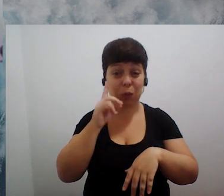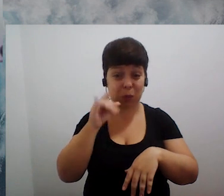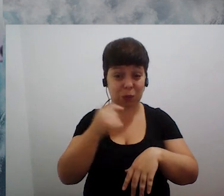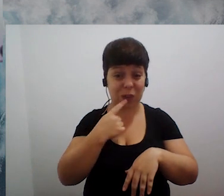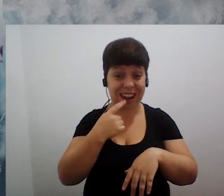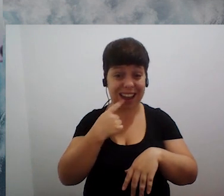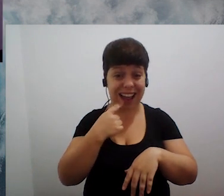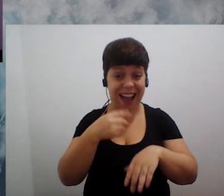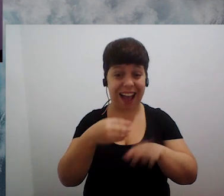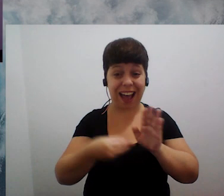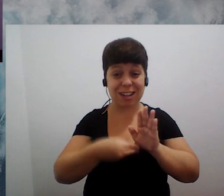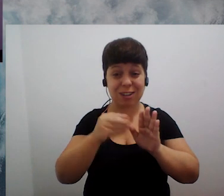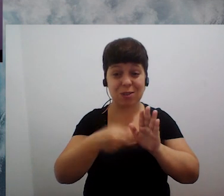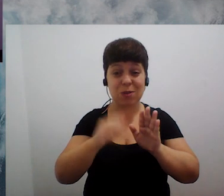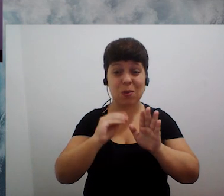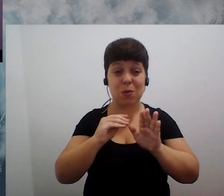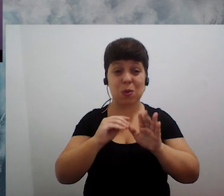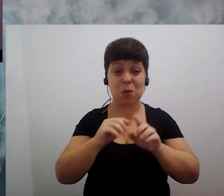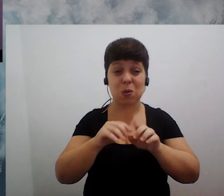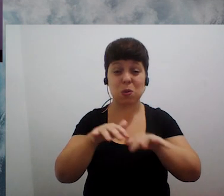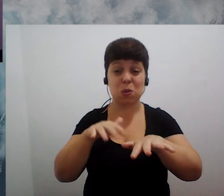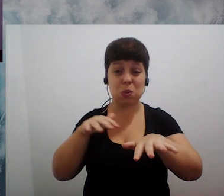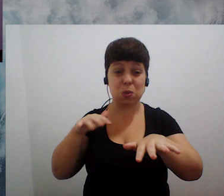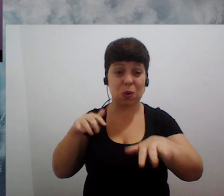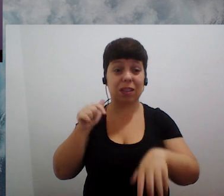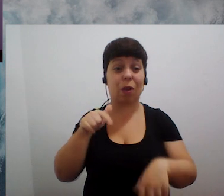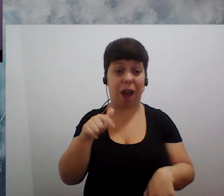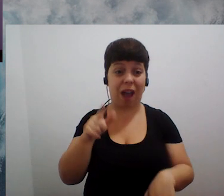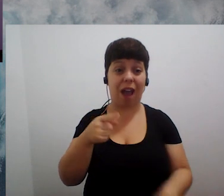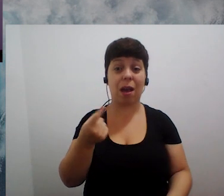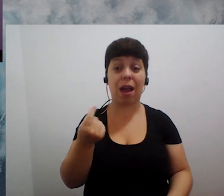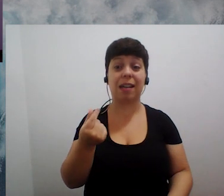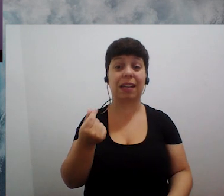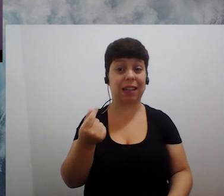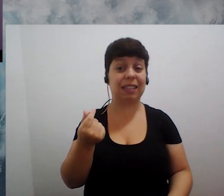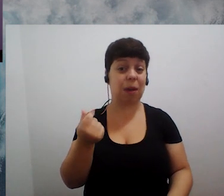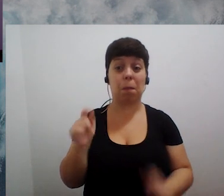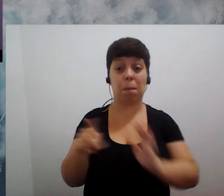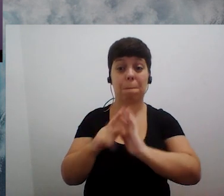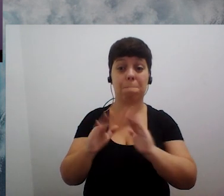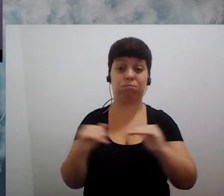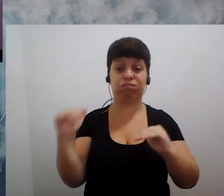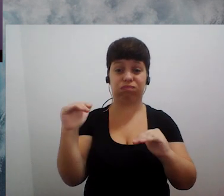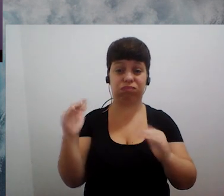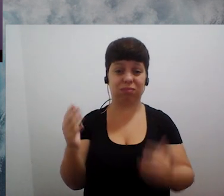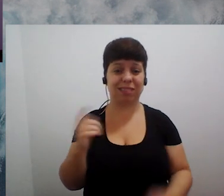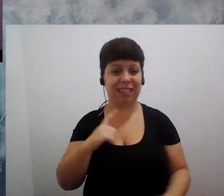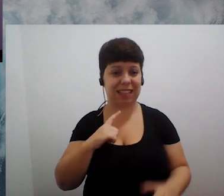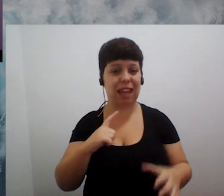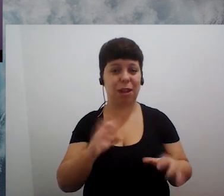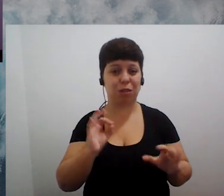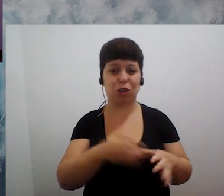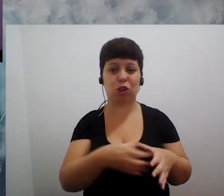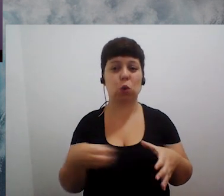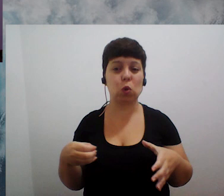e precisa ter grana. Então ainda é um papo muito elitizado para a gente. Há uma forte exclusão,